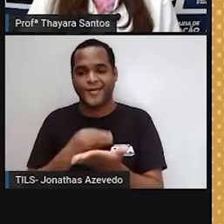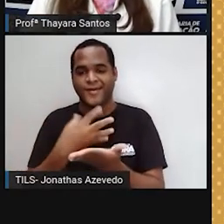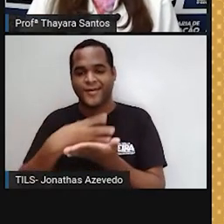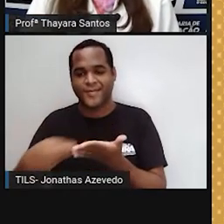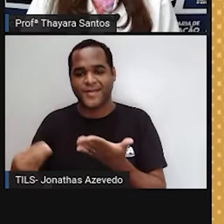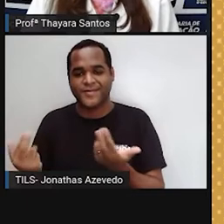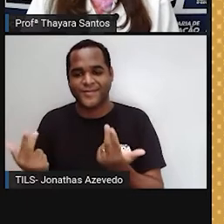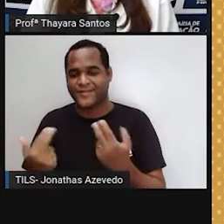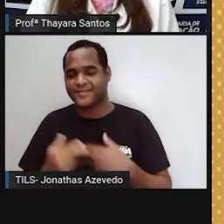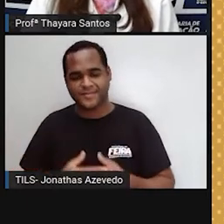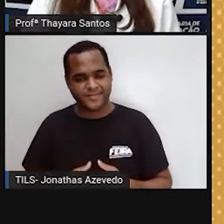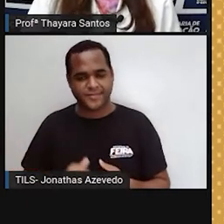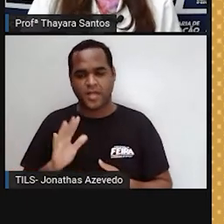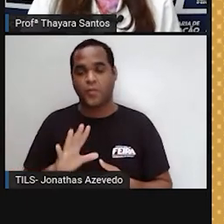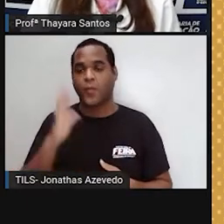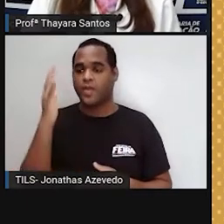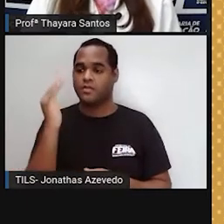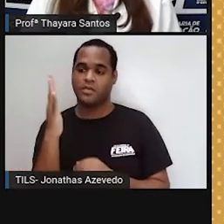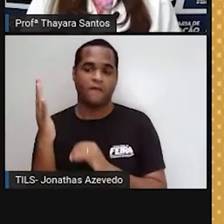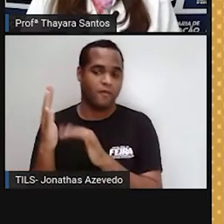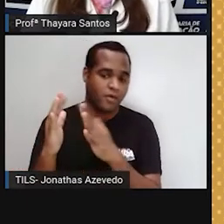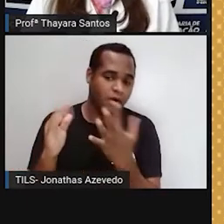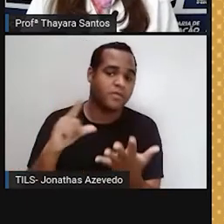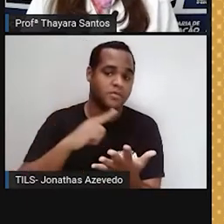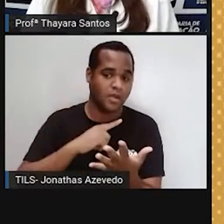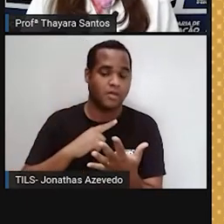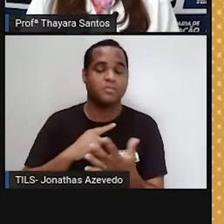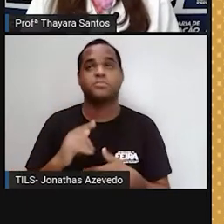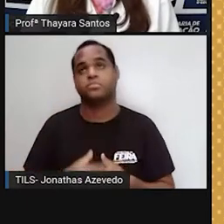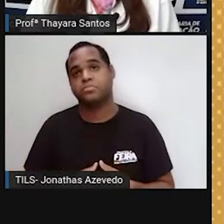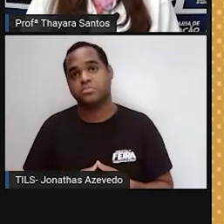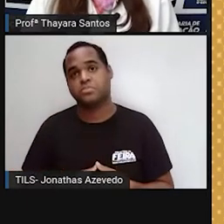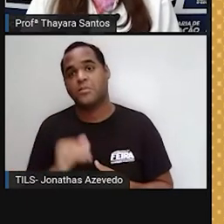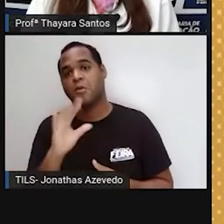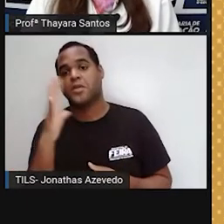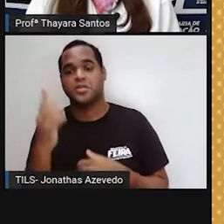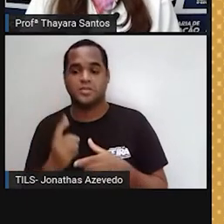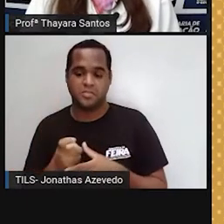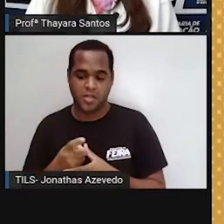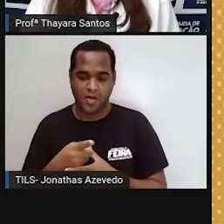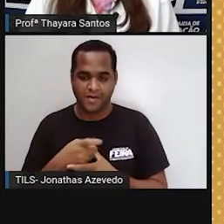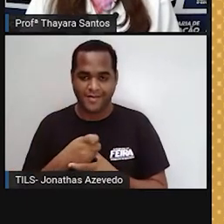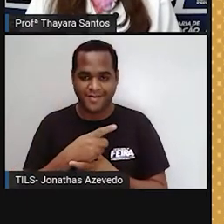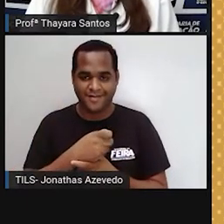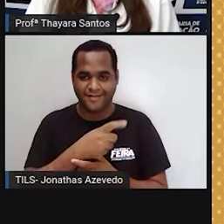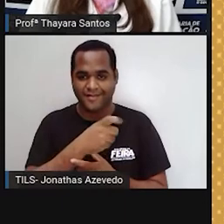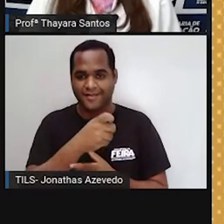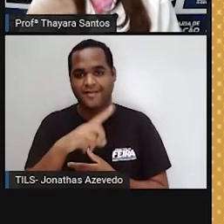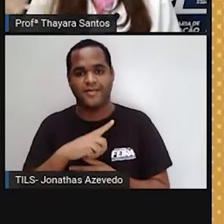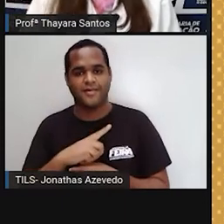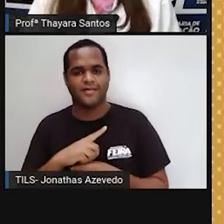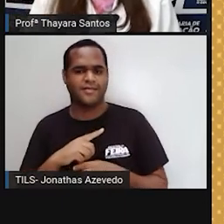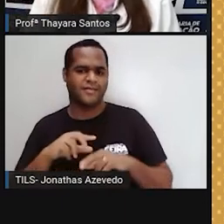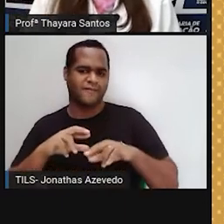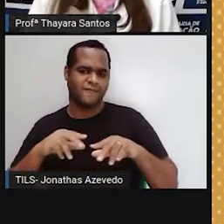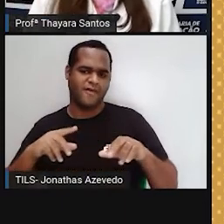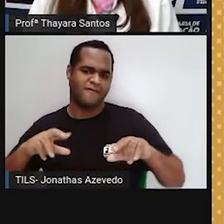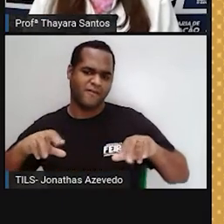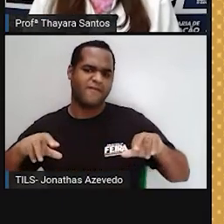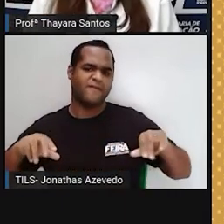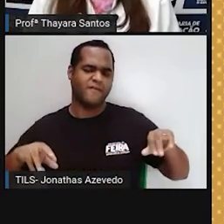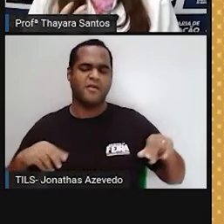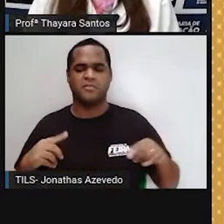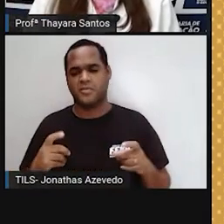Isso acontece em algumas plantas, isso acontece também nas minhocas, nos anelídeos, de uma forma geral,